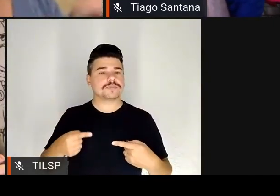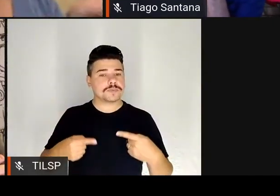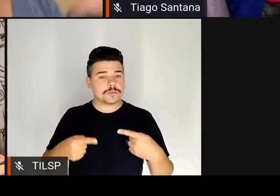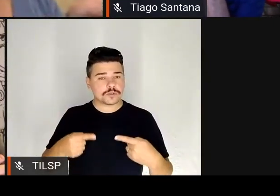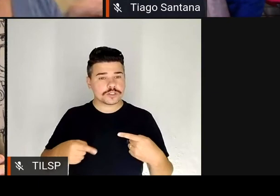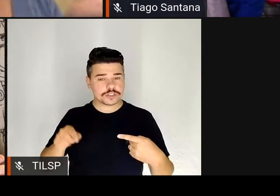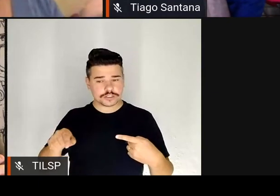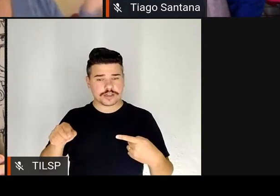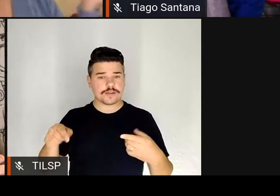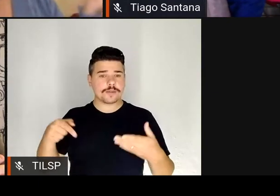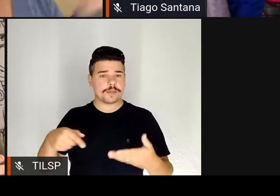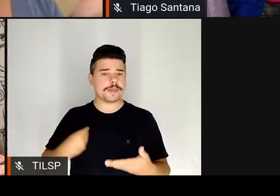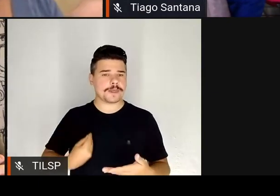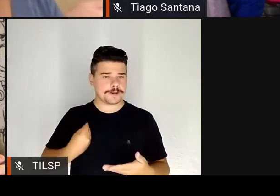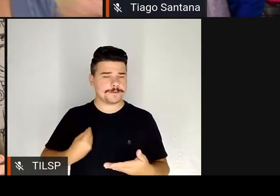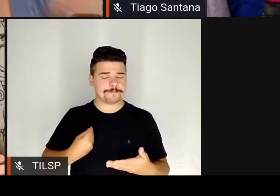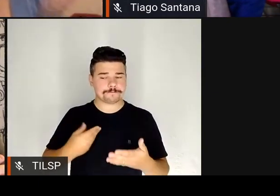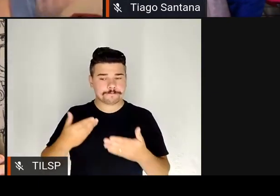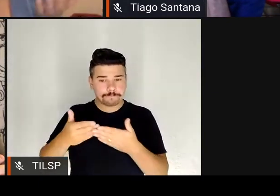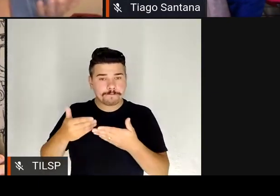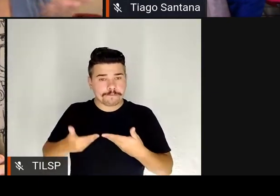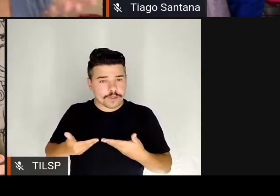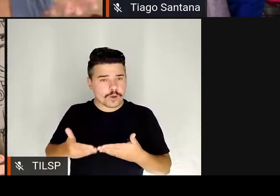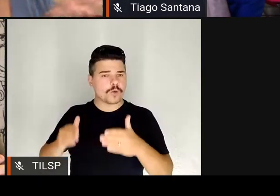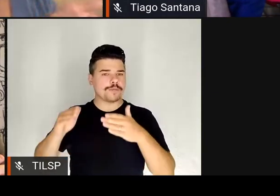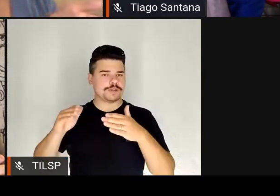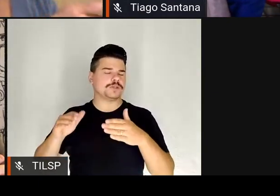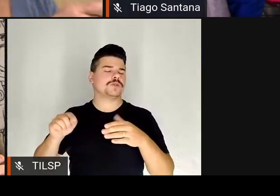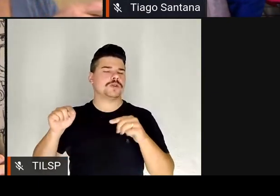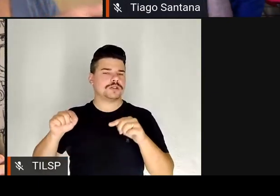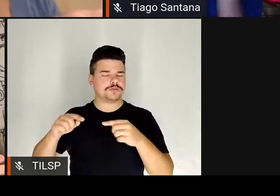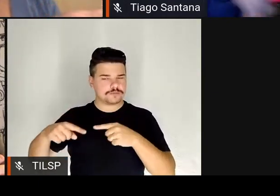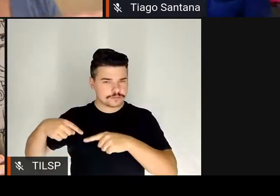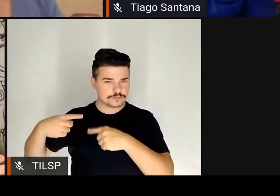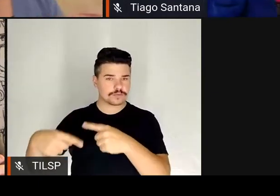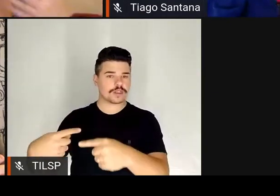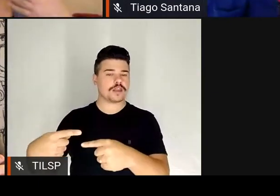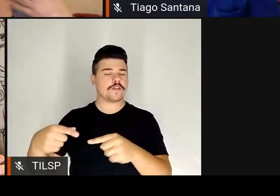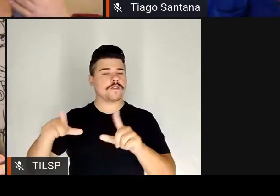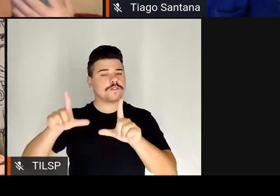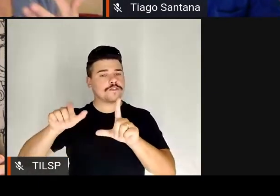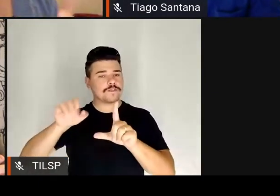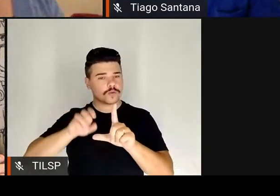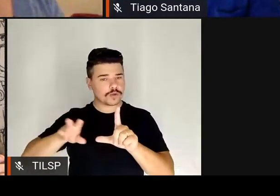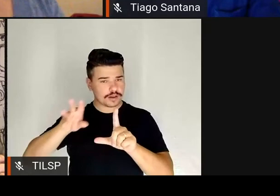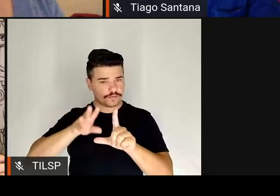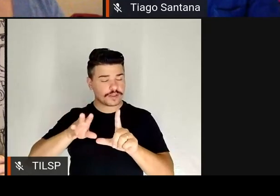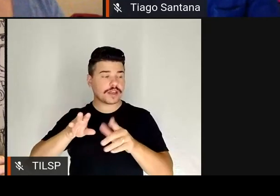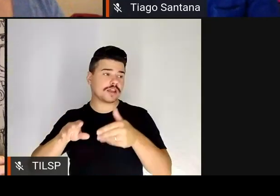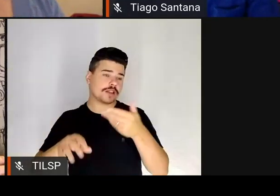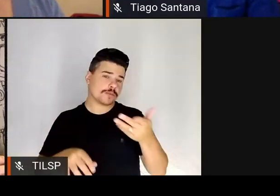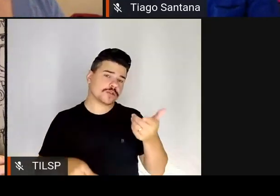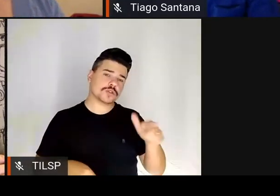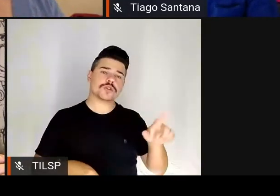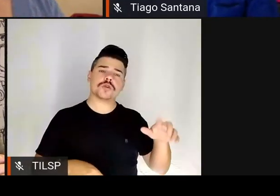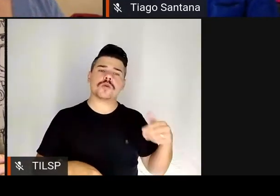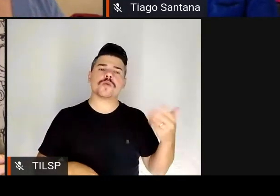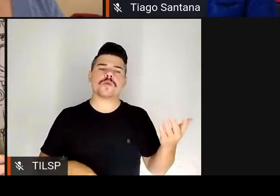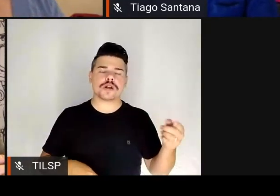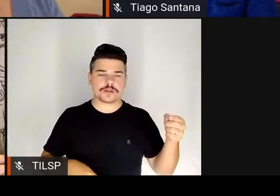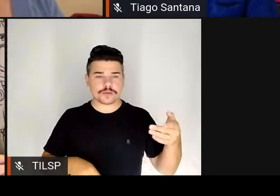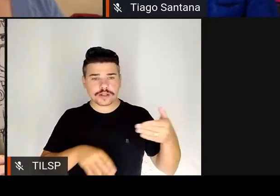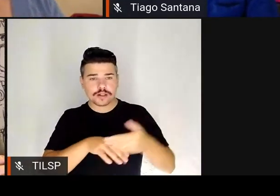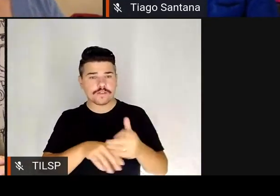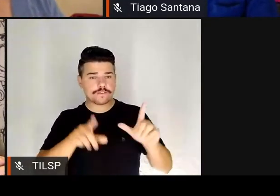política, né, que está ali no berço mesmo, né, do humanismo na fotografia,